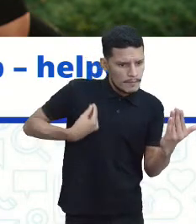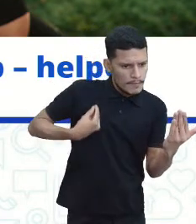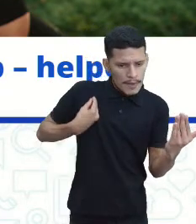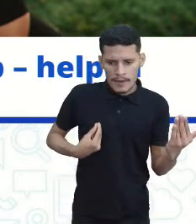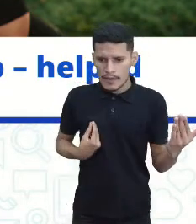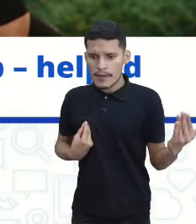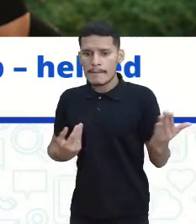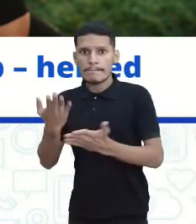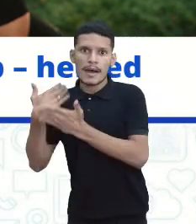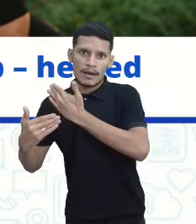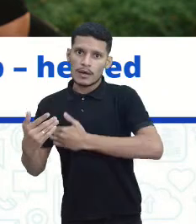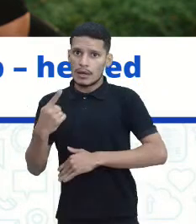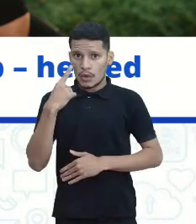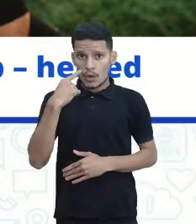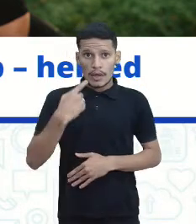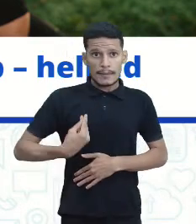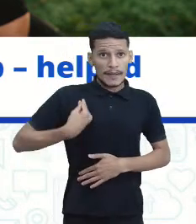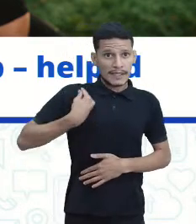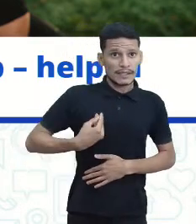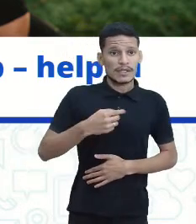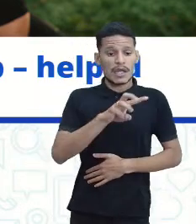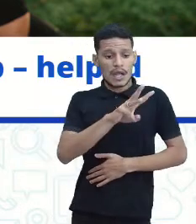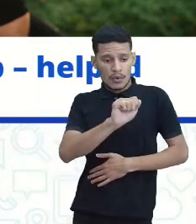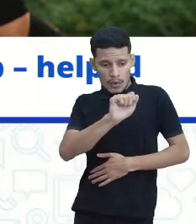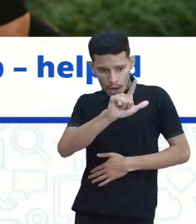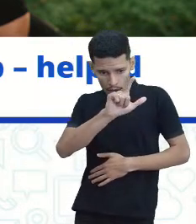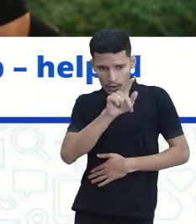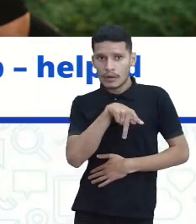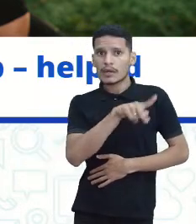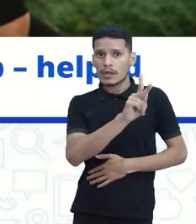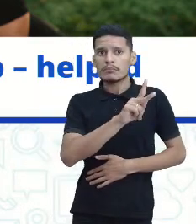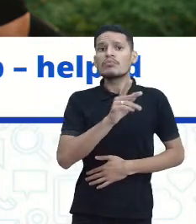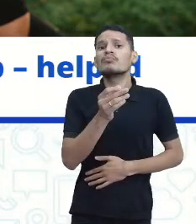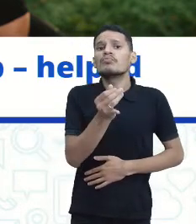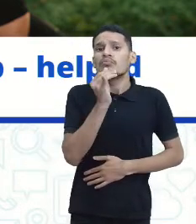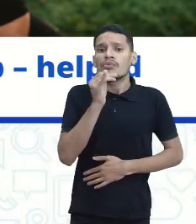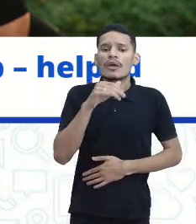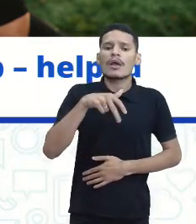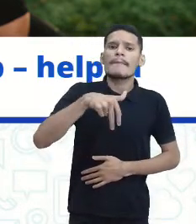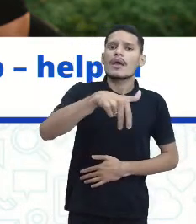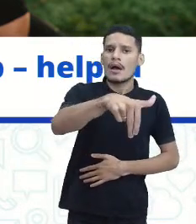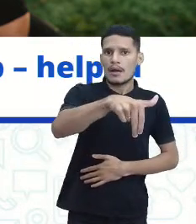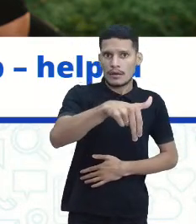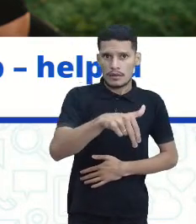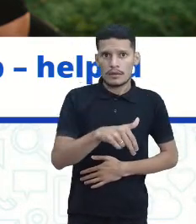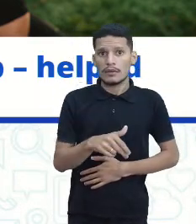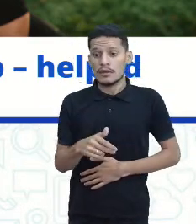se situarem. No presente, walk, caminhar.